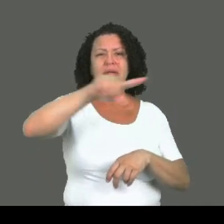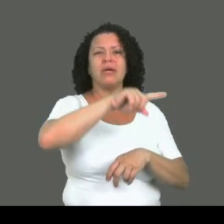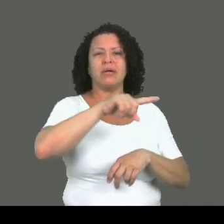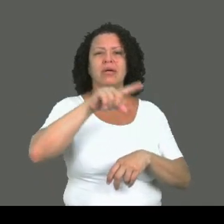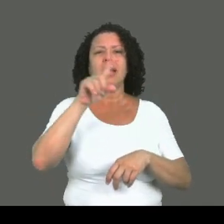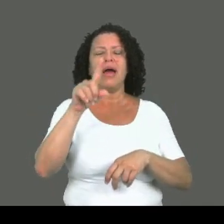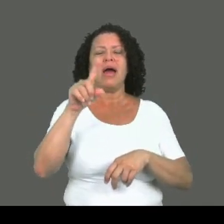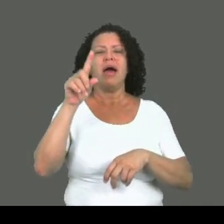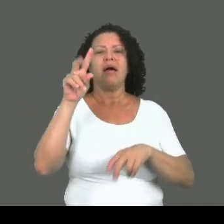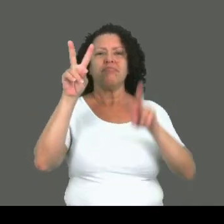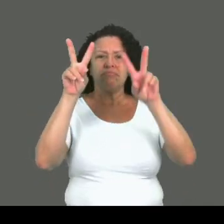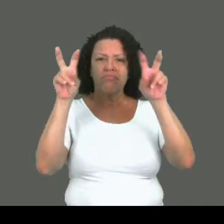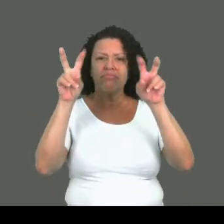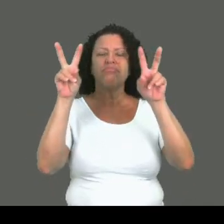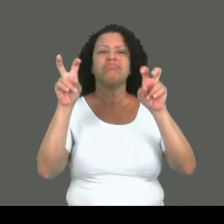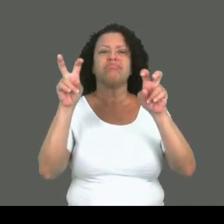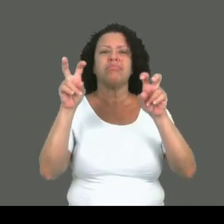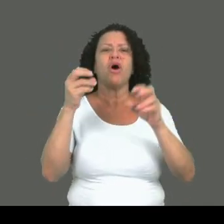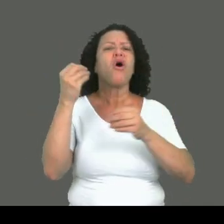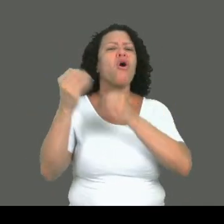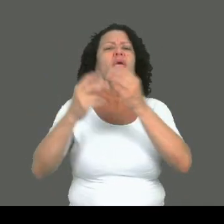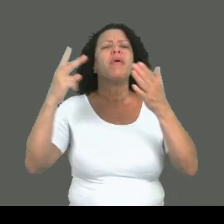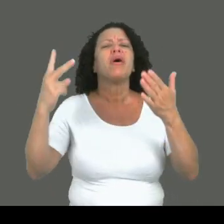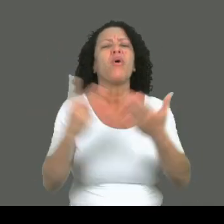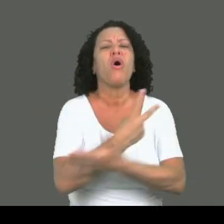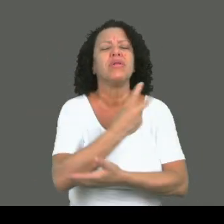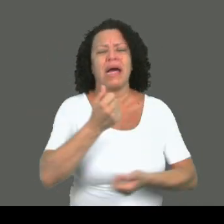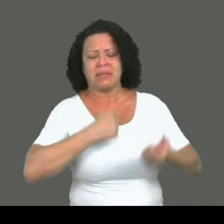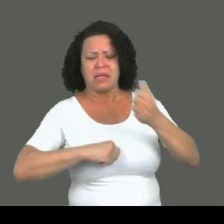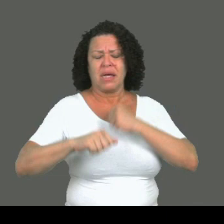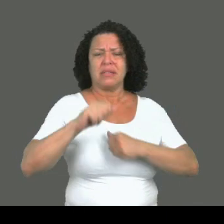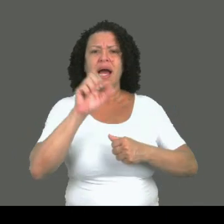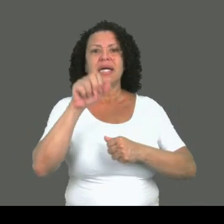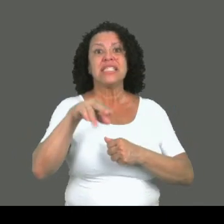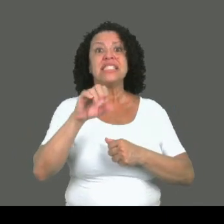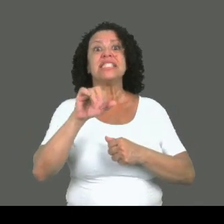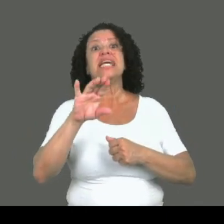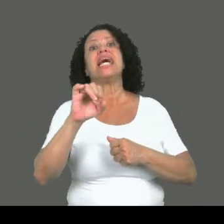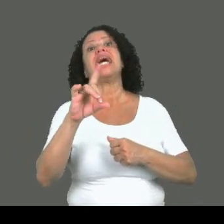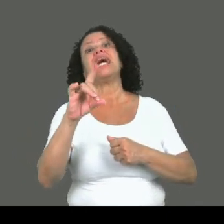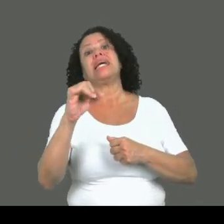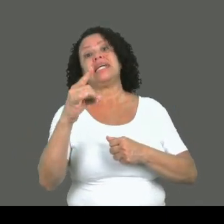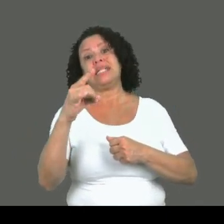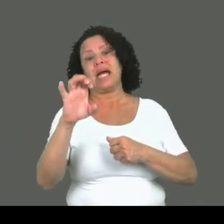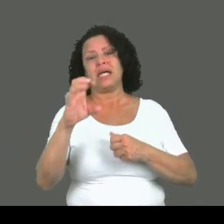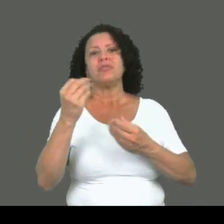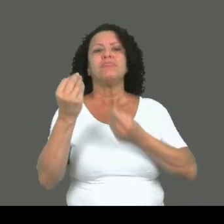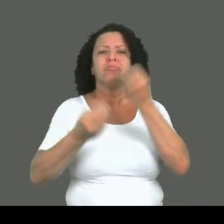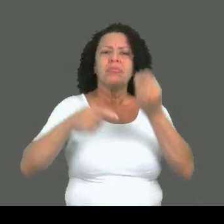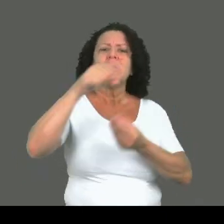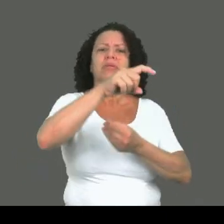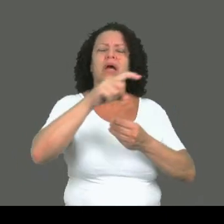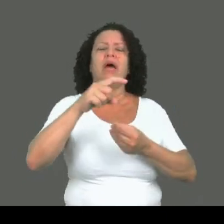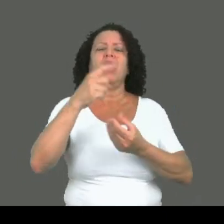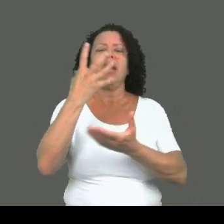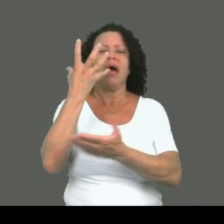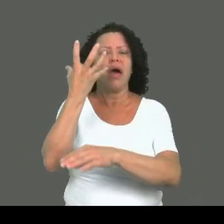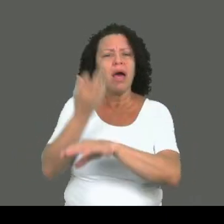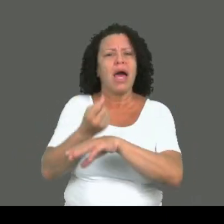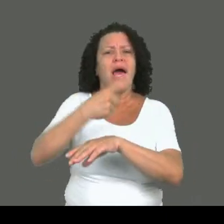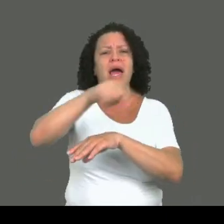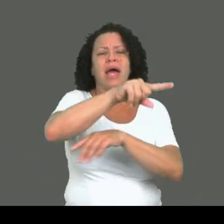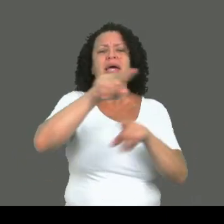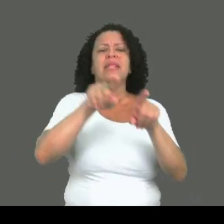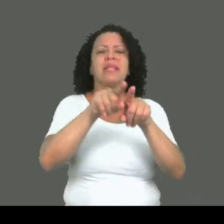Breve História da Ansiedade. Nessa matéria, eles trazem essa definição da ansiedade e do